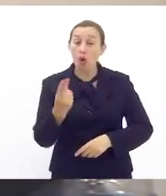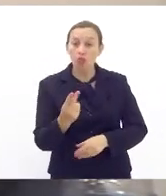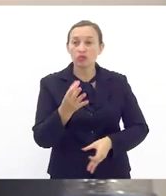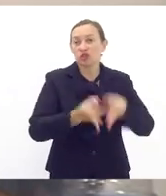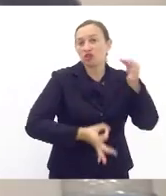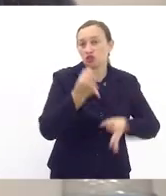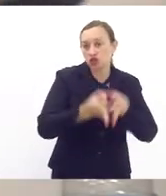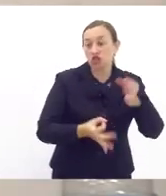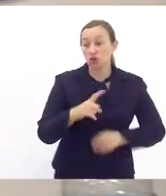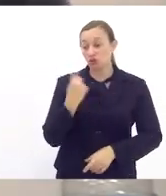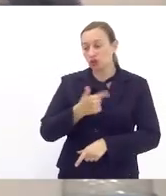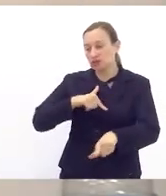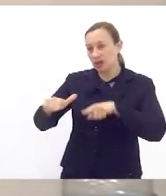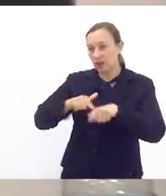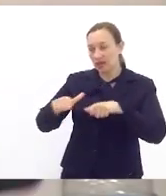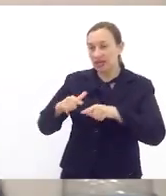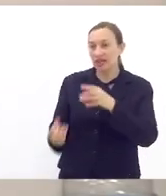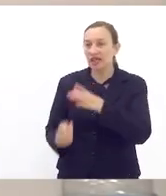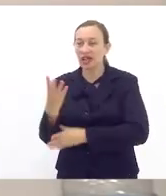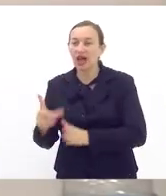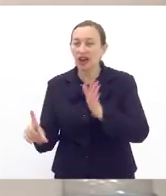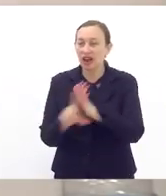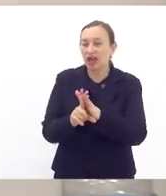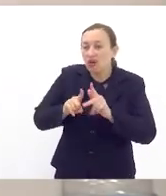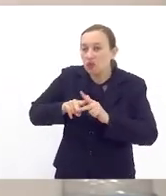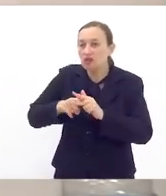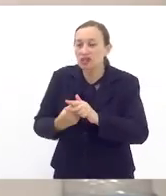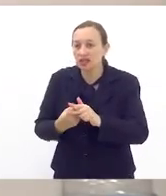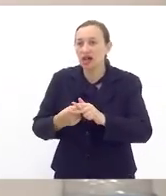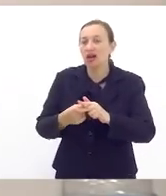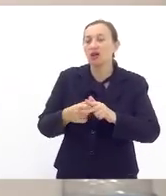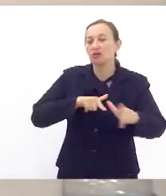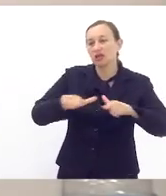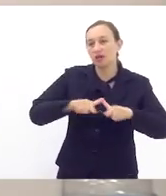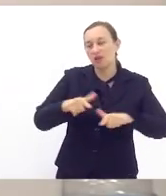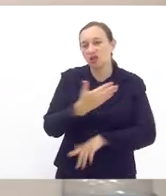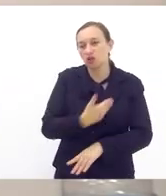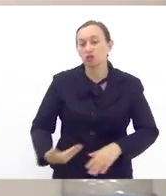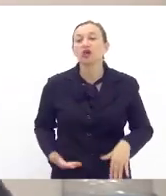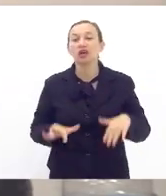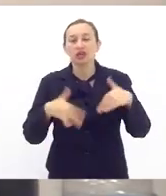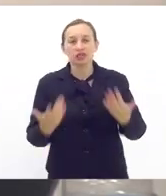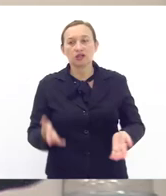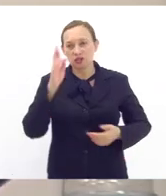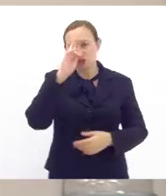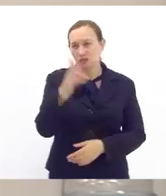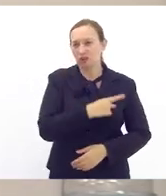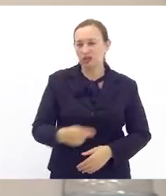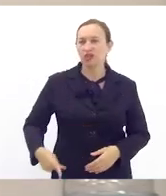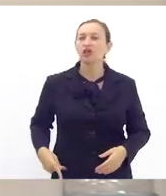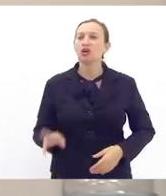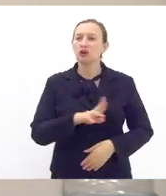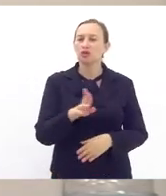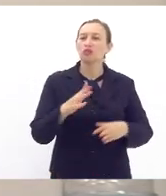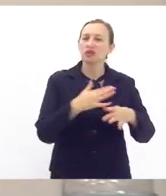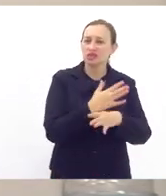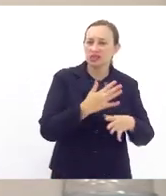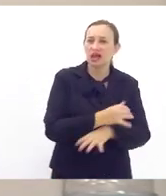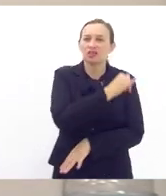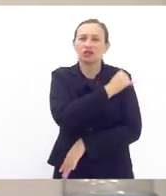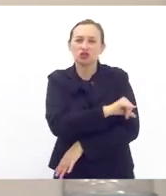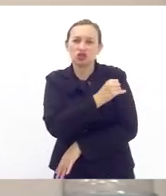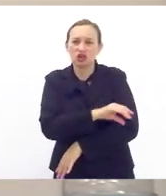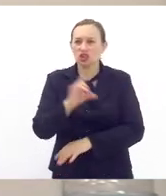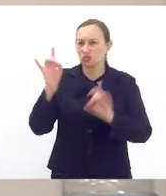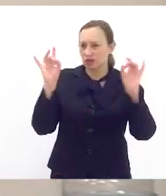é legislar e a gente tem que legislar regulamentar os serviços públicos Então o senhor presidente em nome das cidades do Rio de Janeiro em